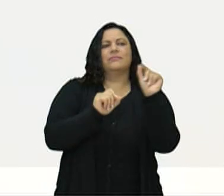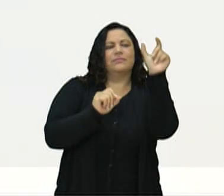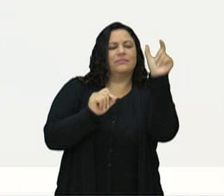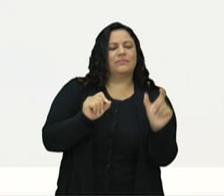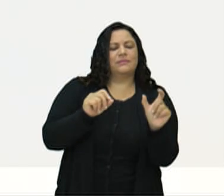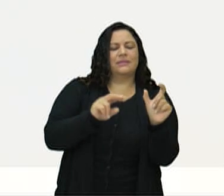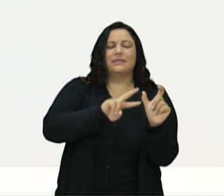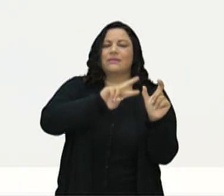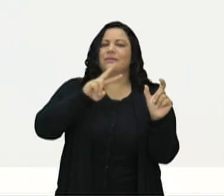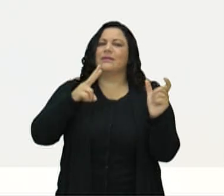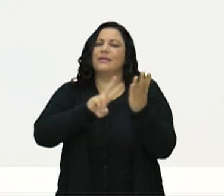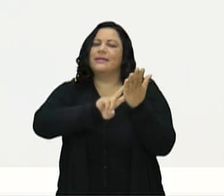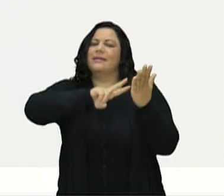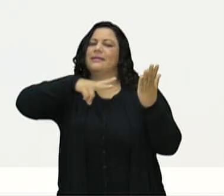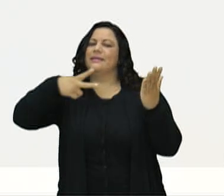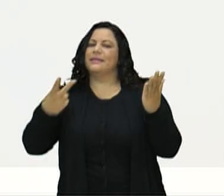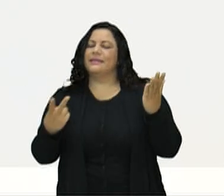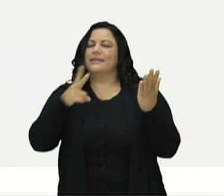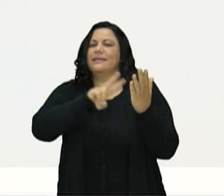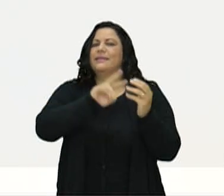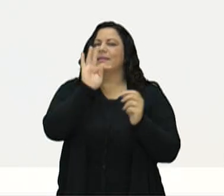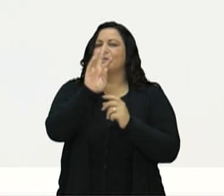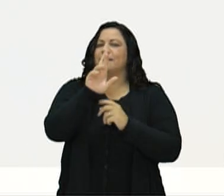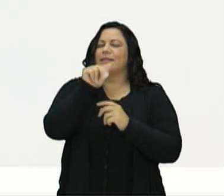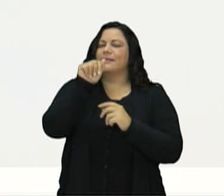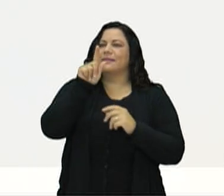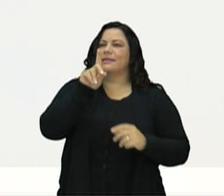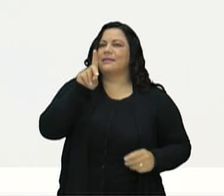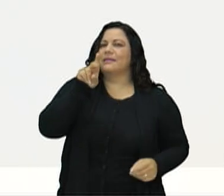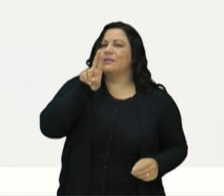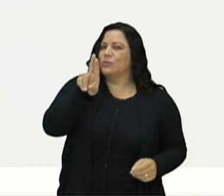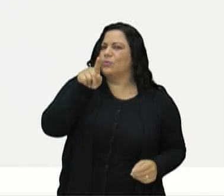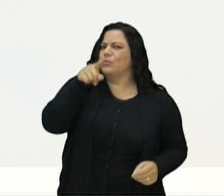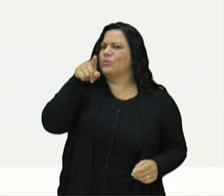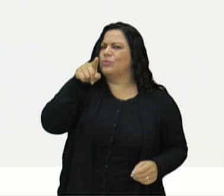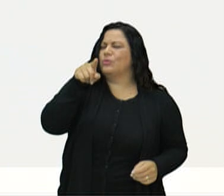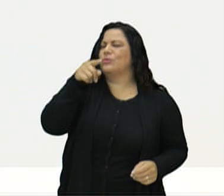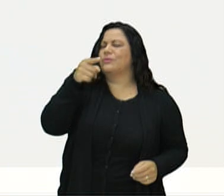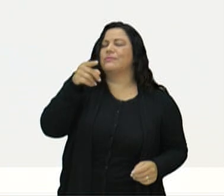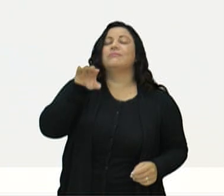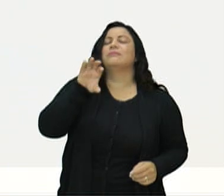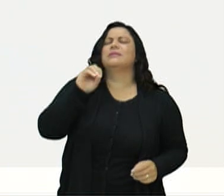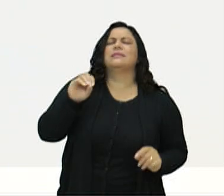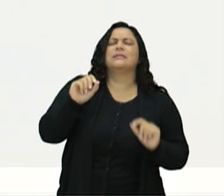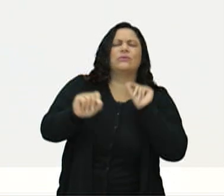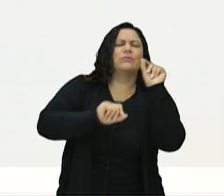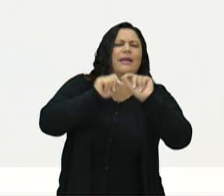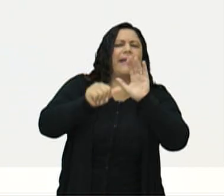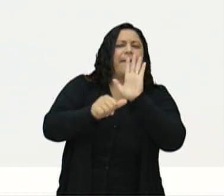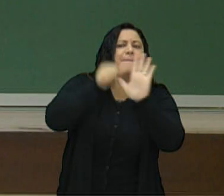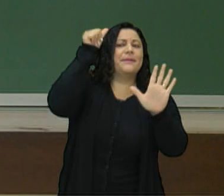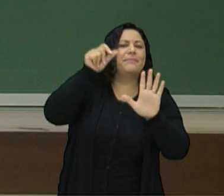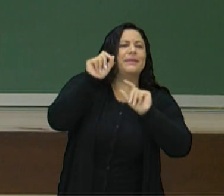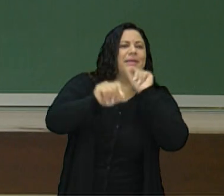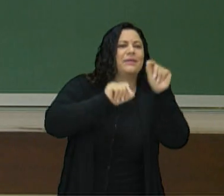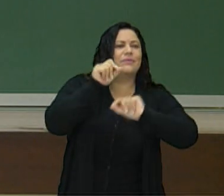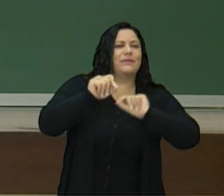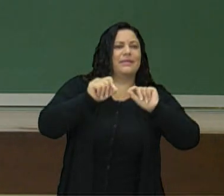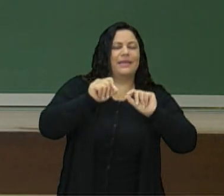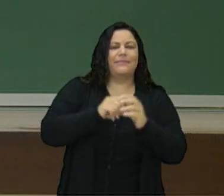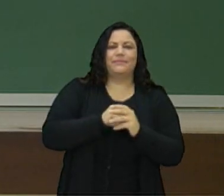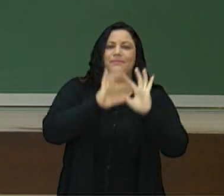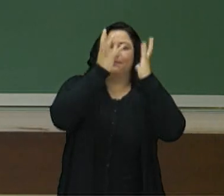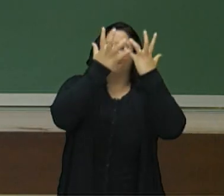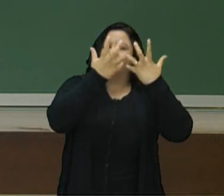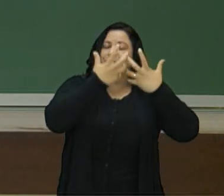se a última etapa é tradução, a primeira só pode ser transcrição. São os dois nomes que a gente tinha disponível, né? Correto,